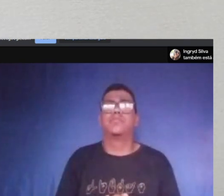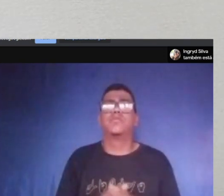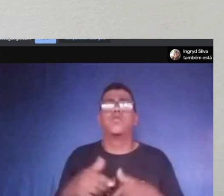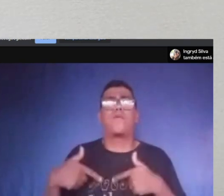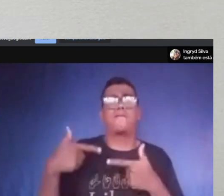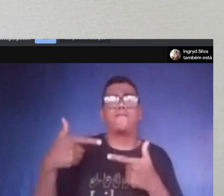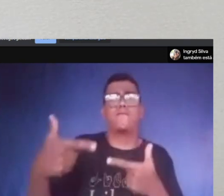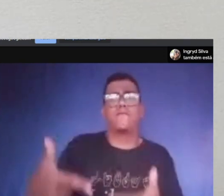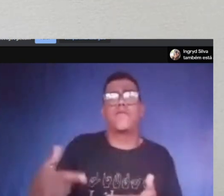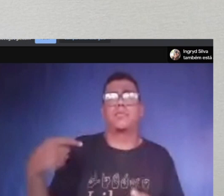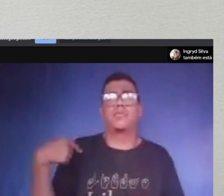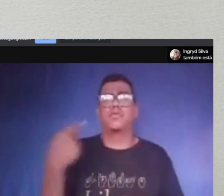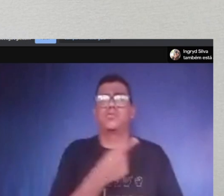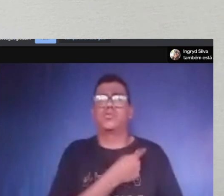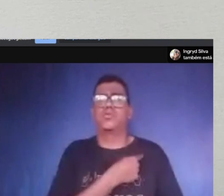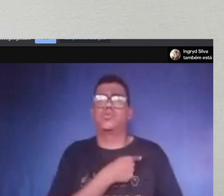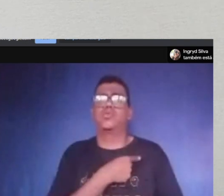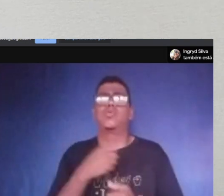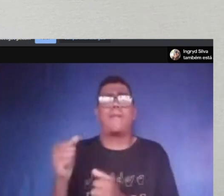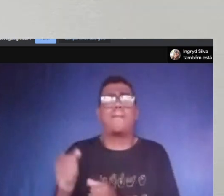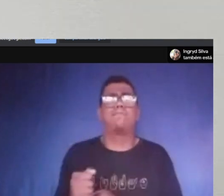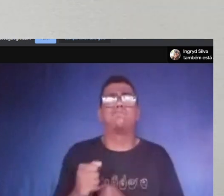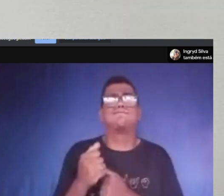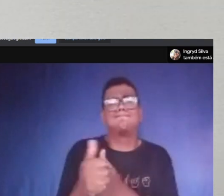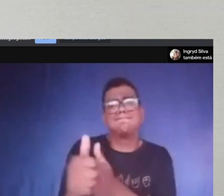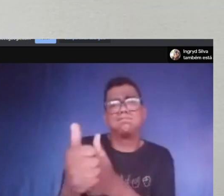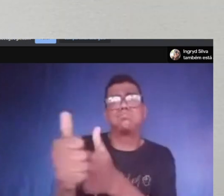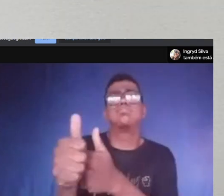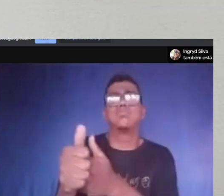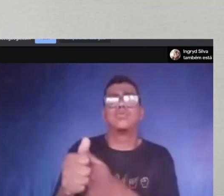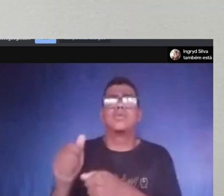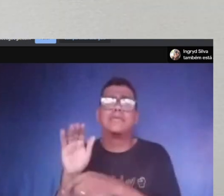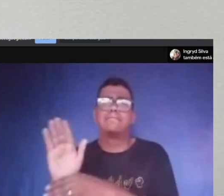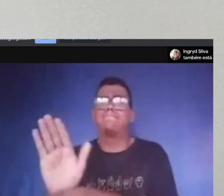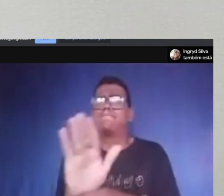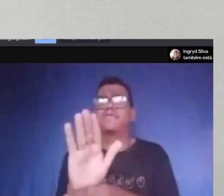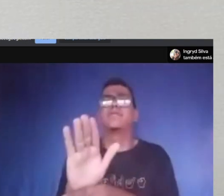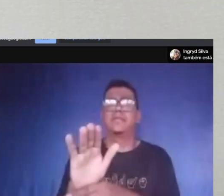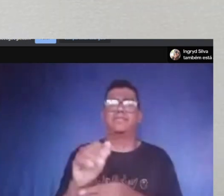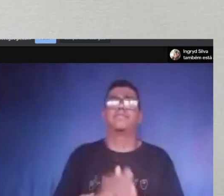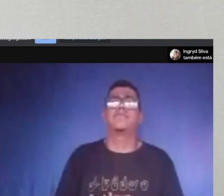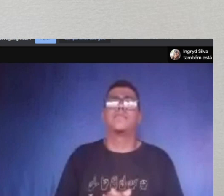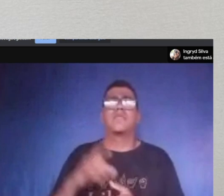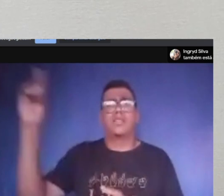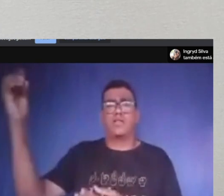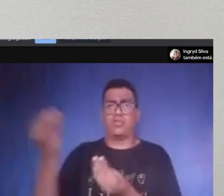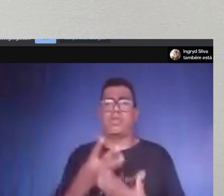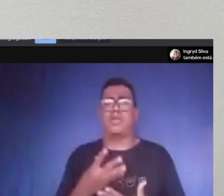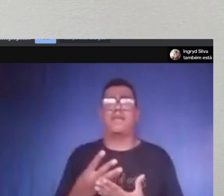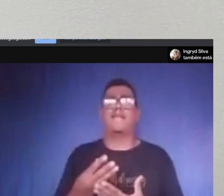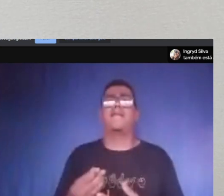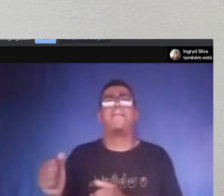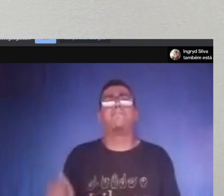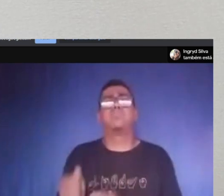quem converte as pessoas, é o Senhor quem fala o coração das pessoas e que nós vamos a confiar nisso. E que no tempo os